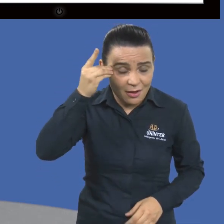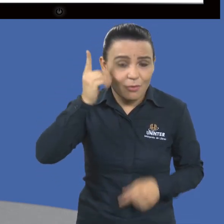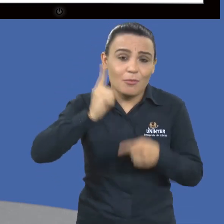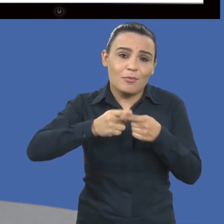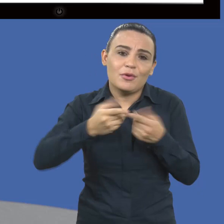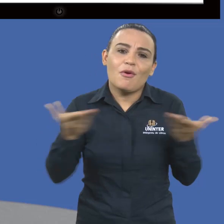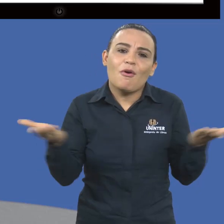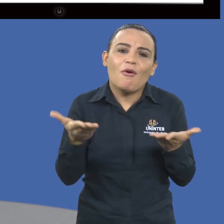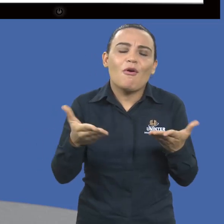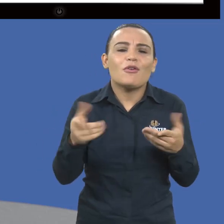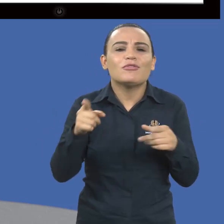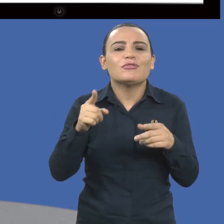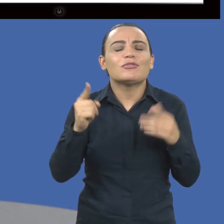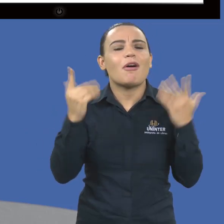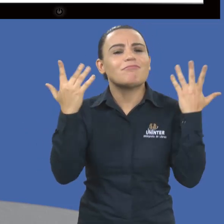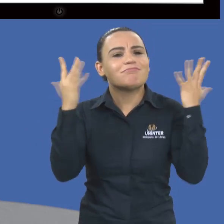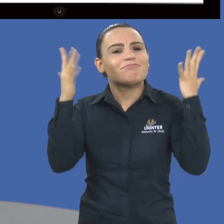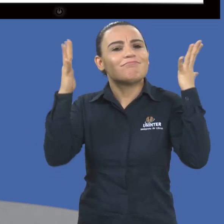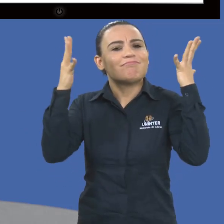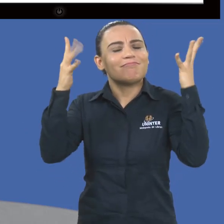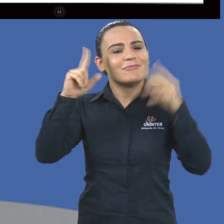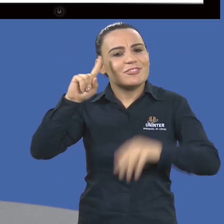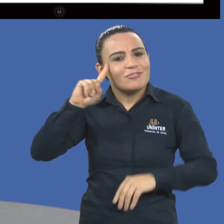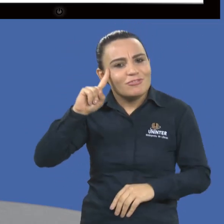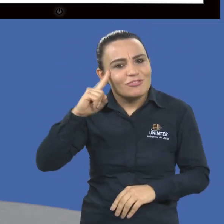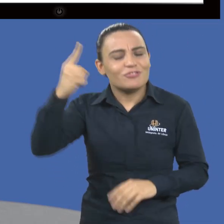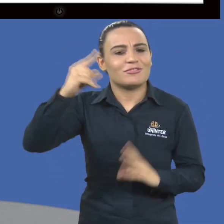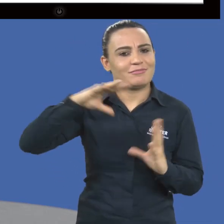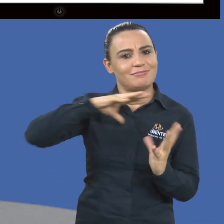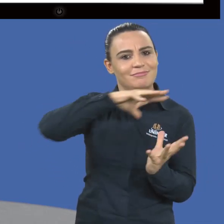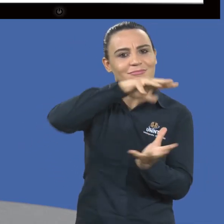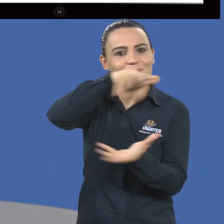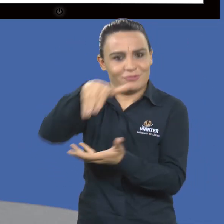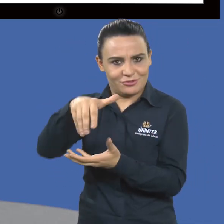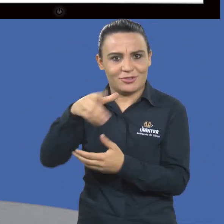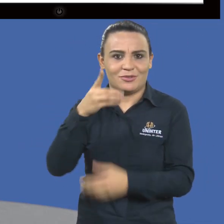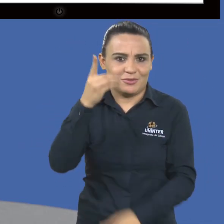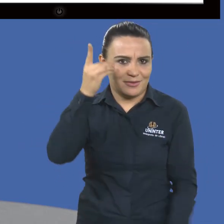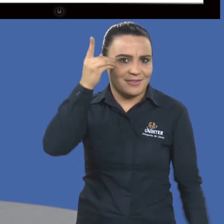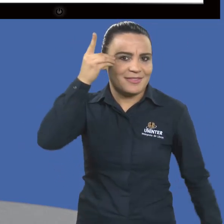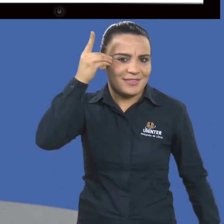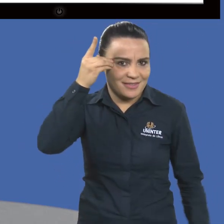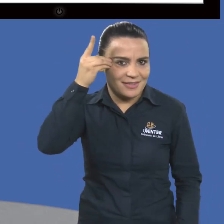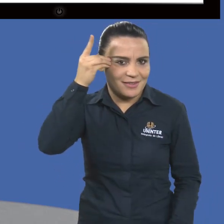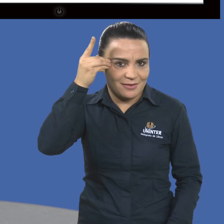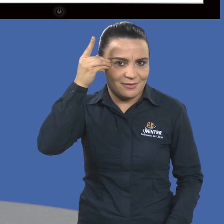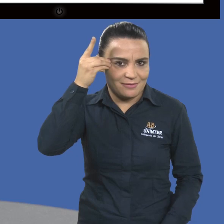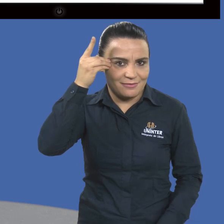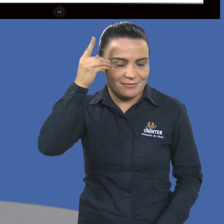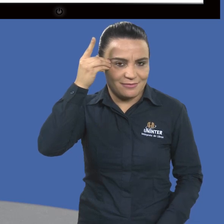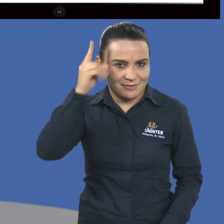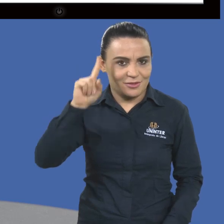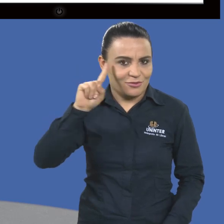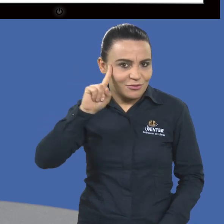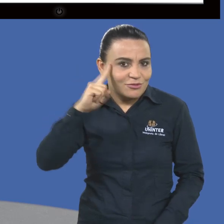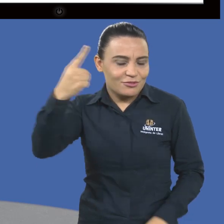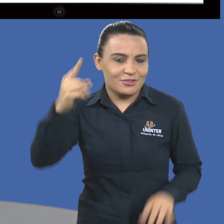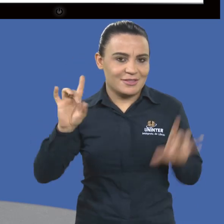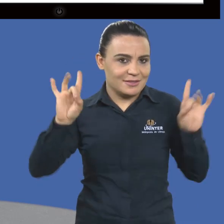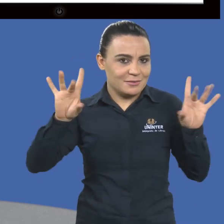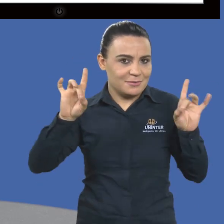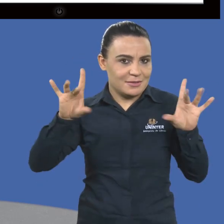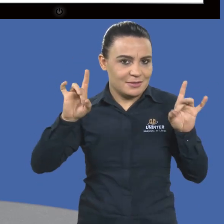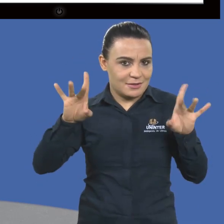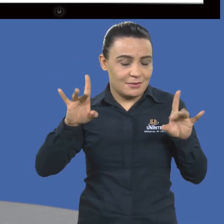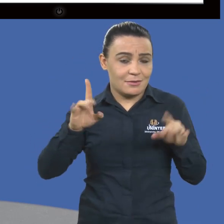porque nós estamos assim comemorando hoje internacionalmente o Dia Internacional da Síndrome